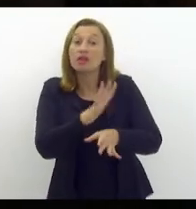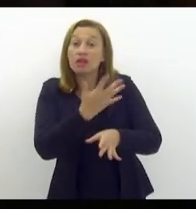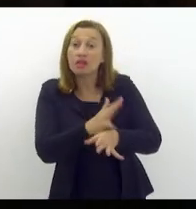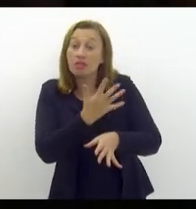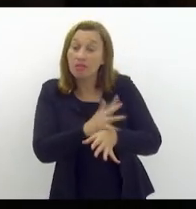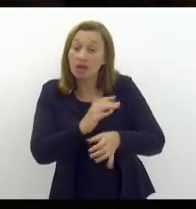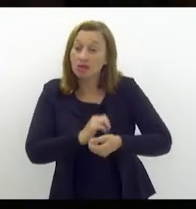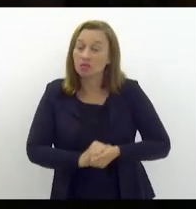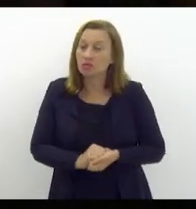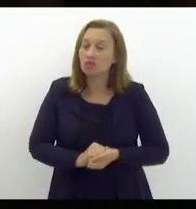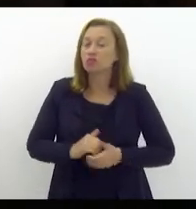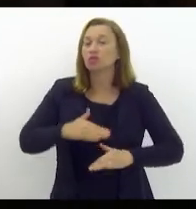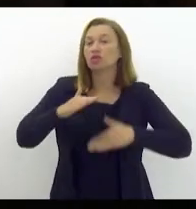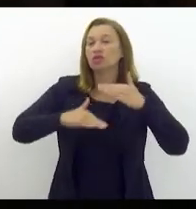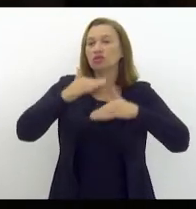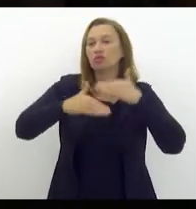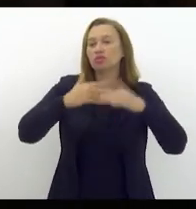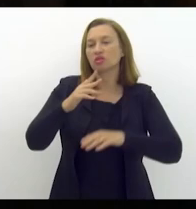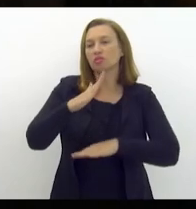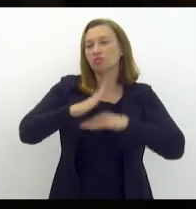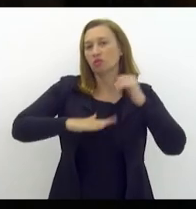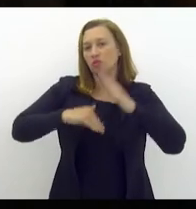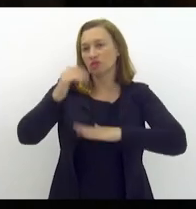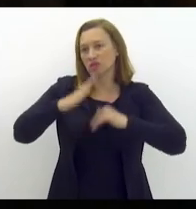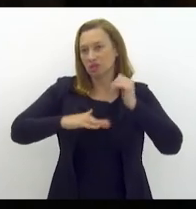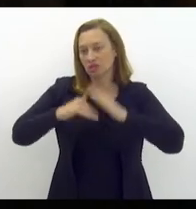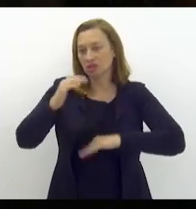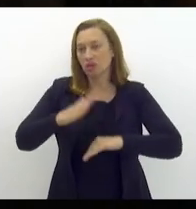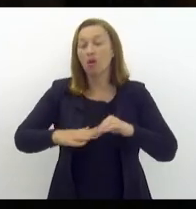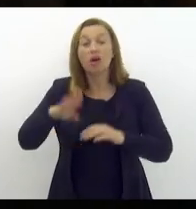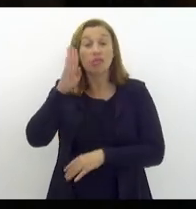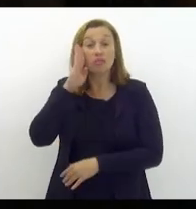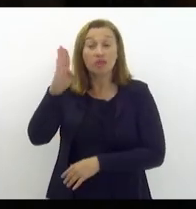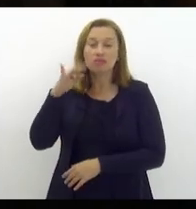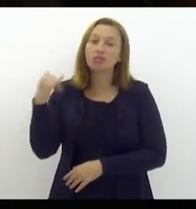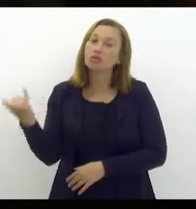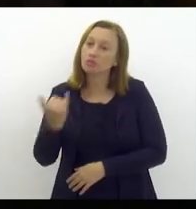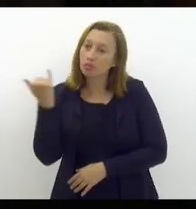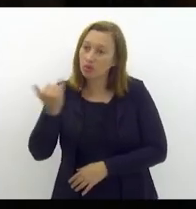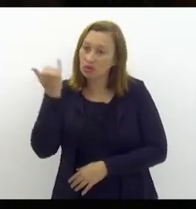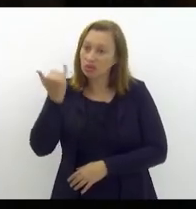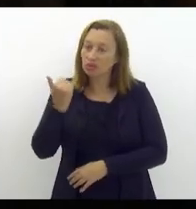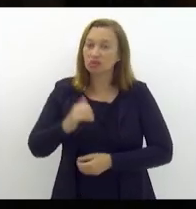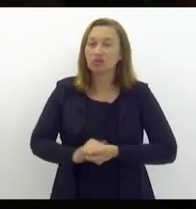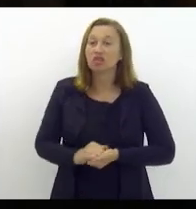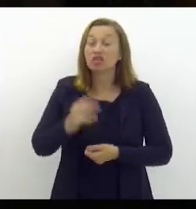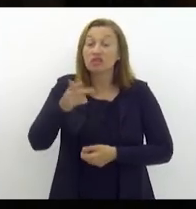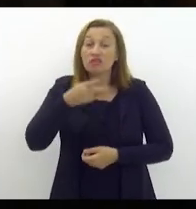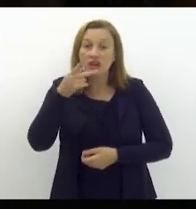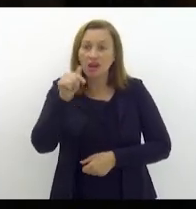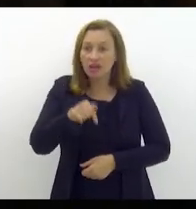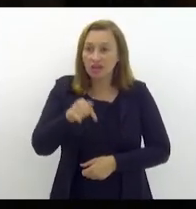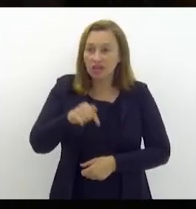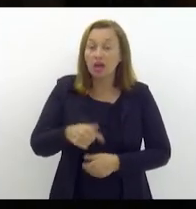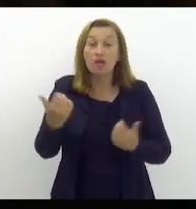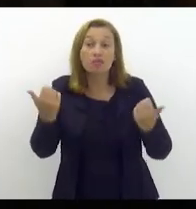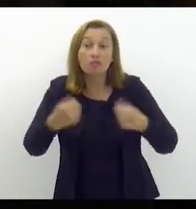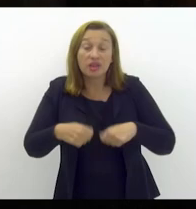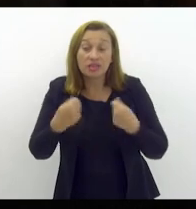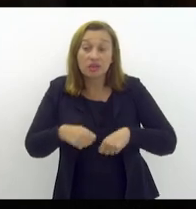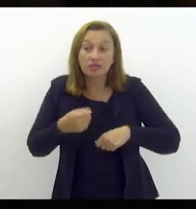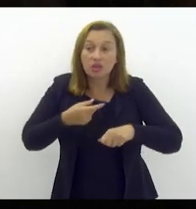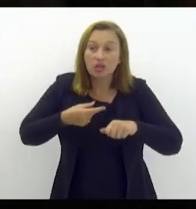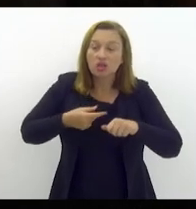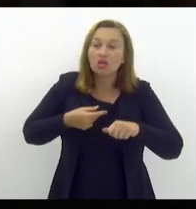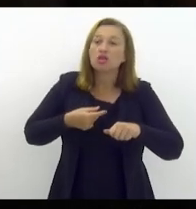e desenvolvimento profissional. Isso é algo fundamental e importante. Quando a gente fala aqui que precisamos de